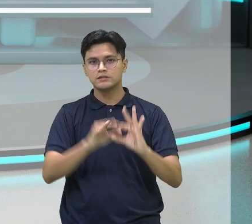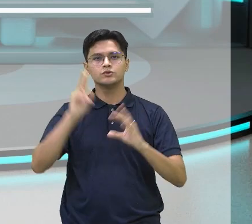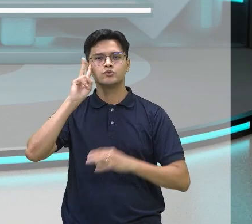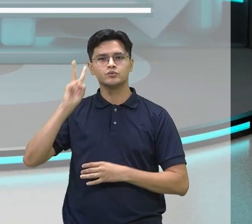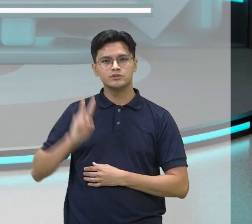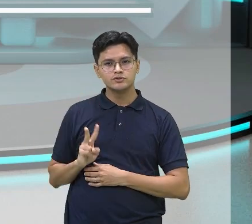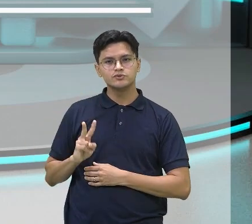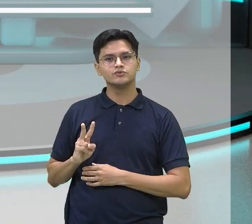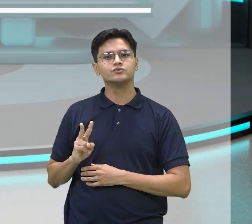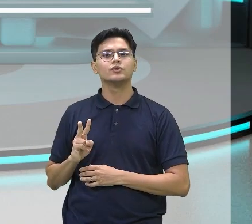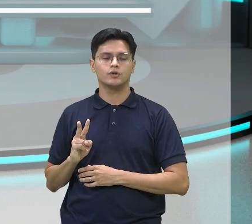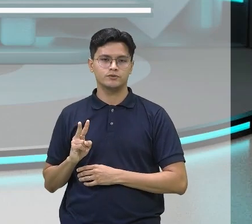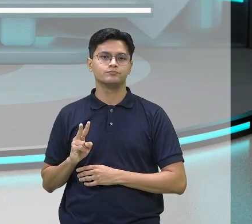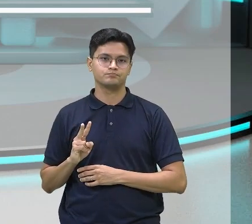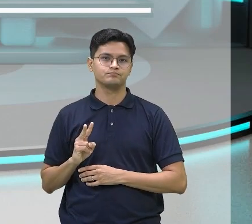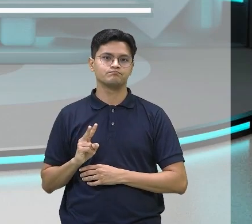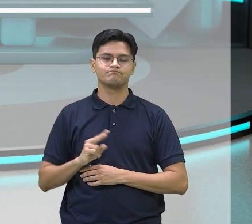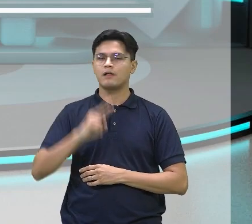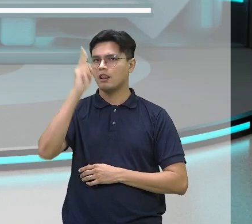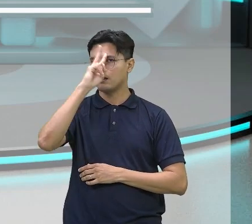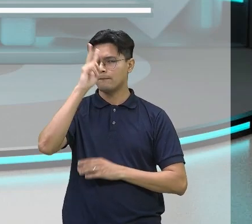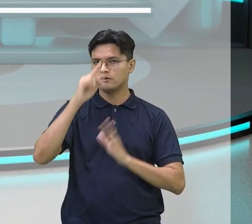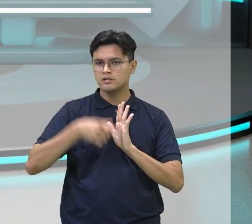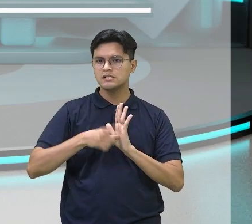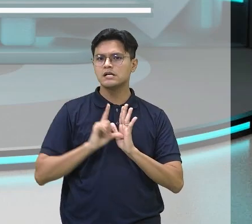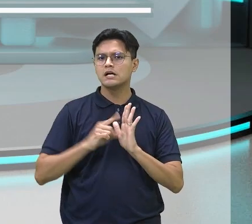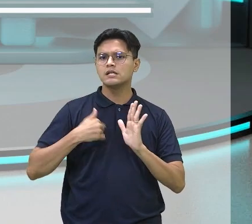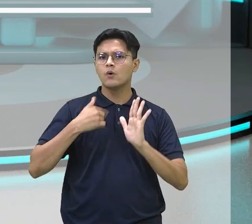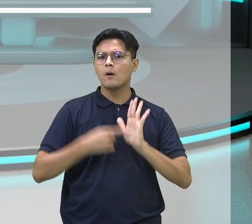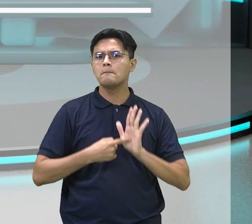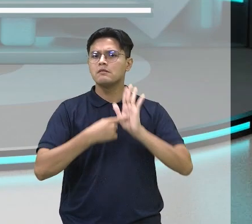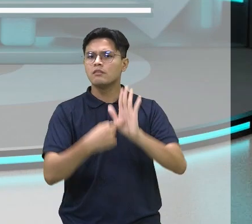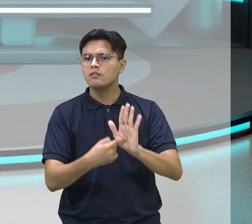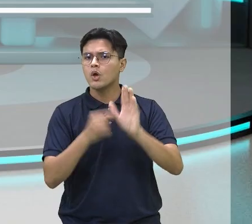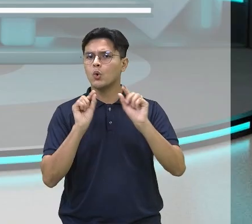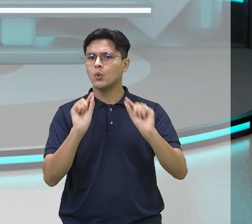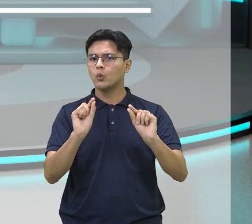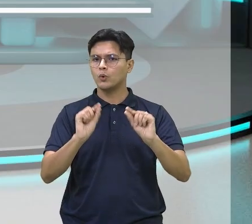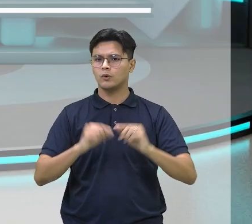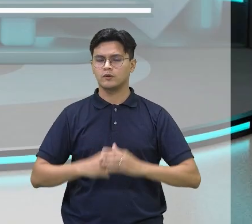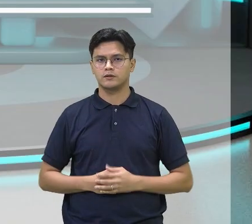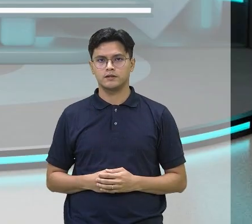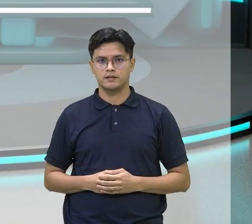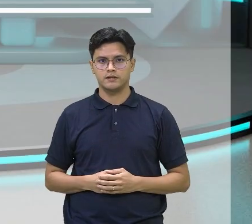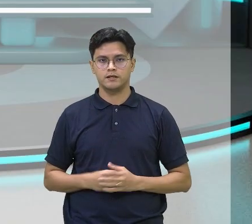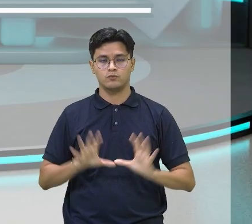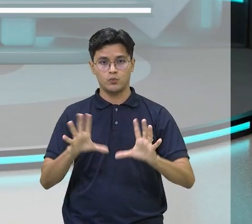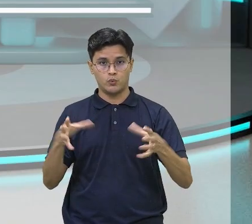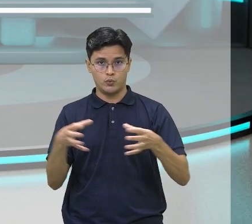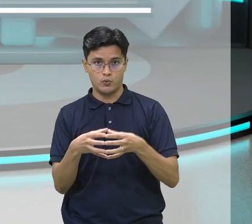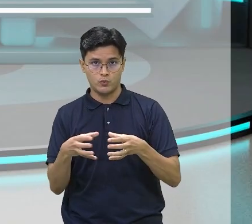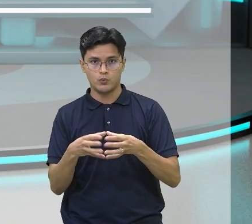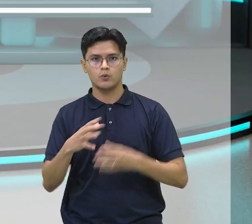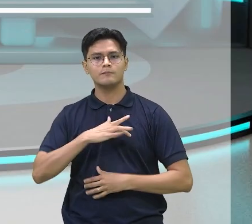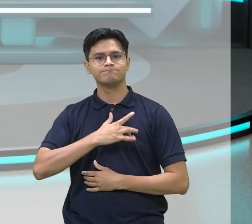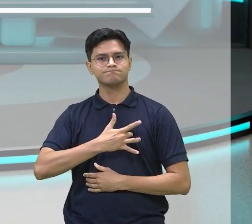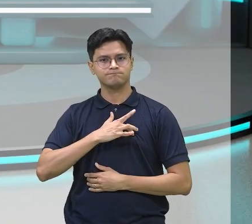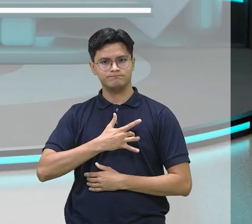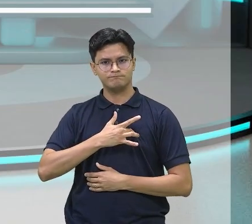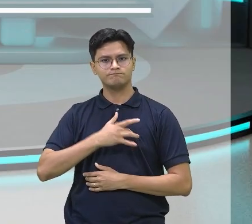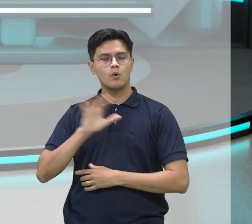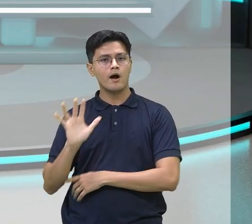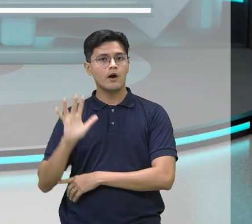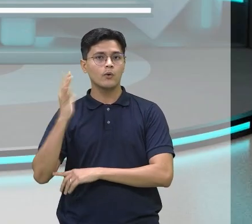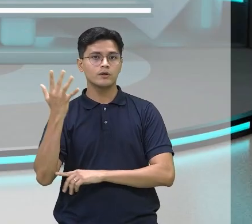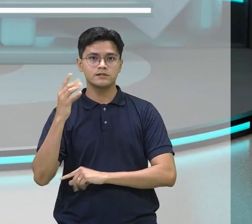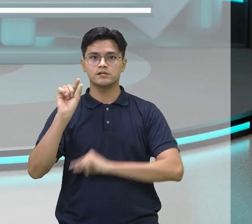já comentei, vou aqui frisar, tá? Que o movimento romântico, né, o romantismo aconteceu logo